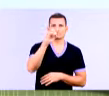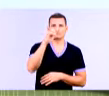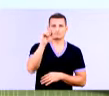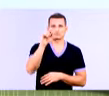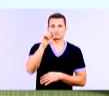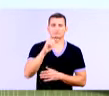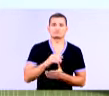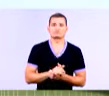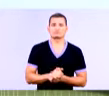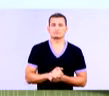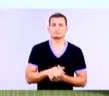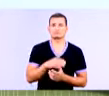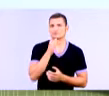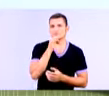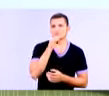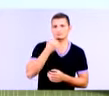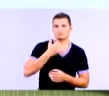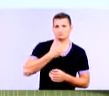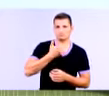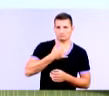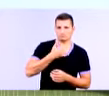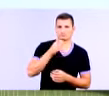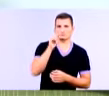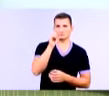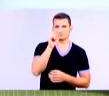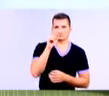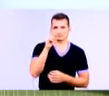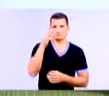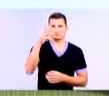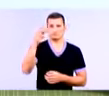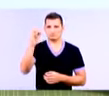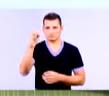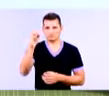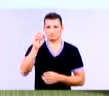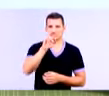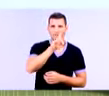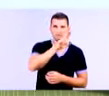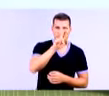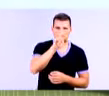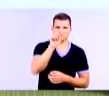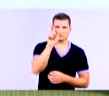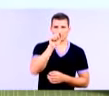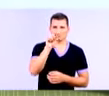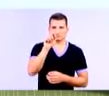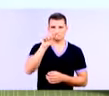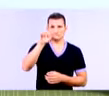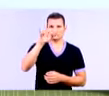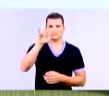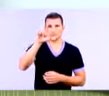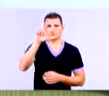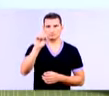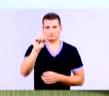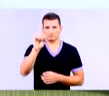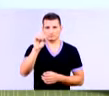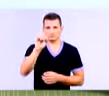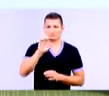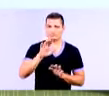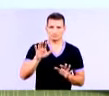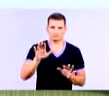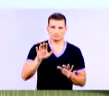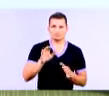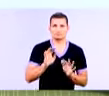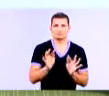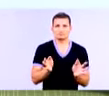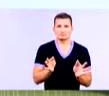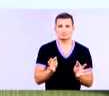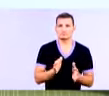a 30, então eu estou colocando 30 na idade. Nome igual a Lilo, eu estou colocando o valor Lilo na variável nome. Simples